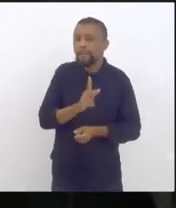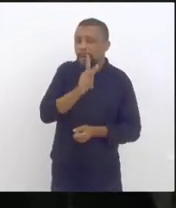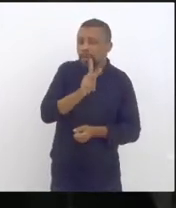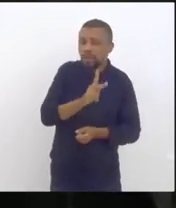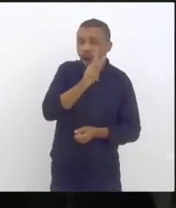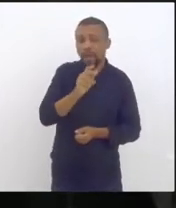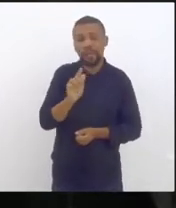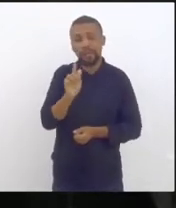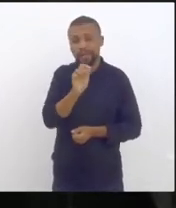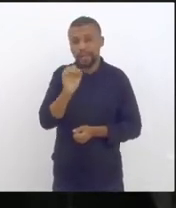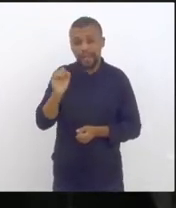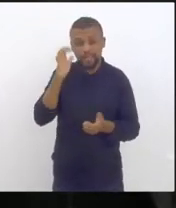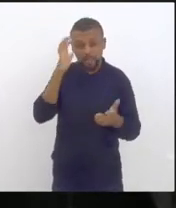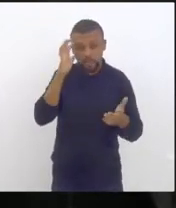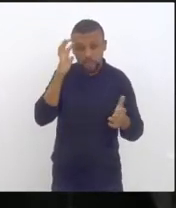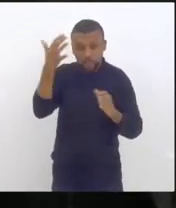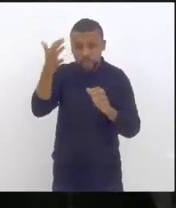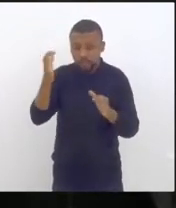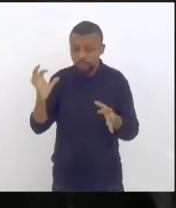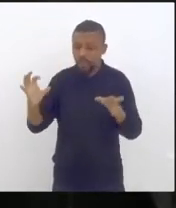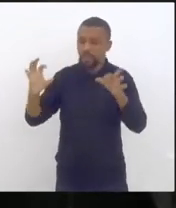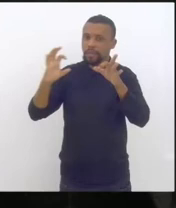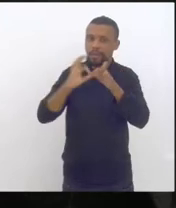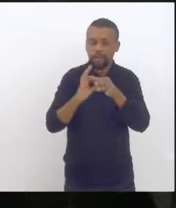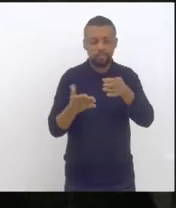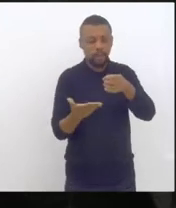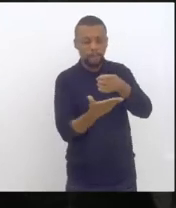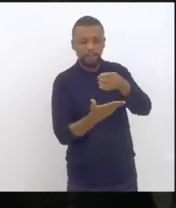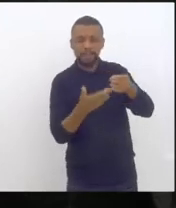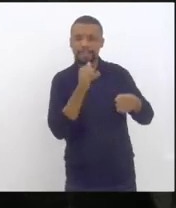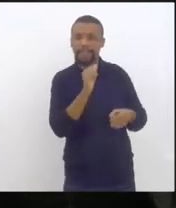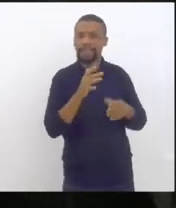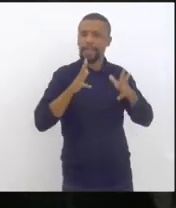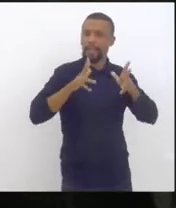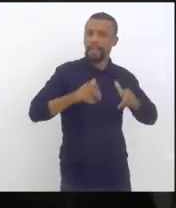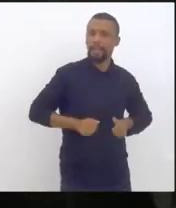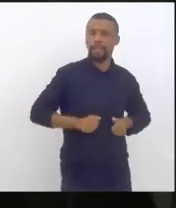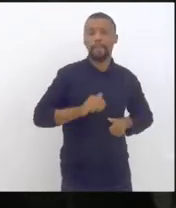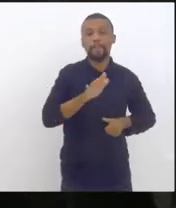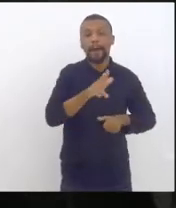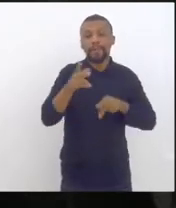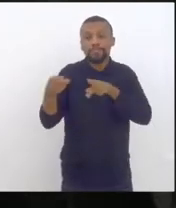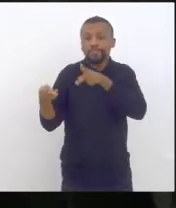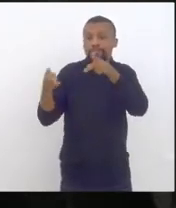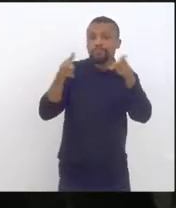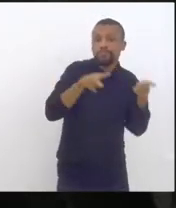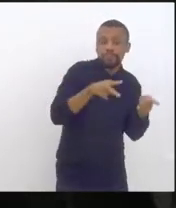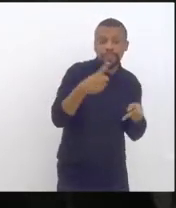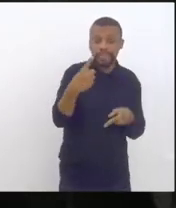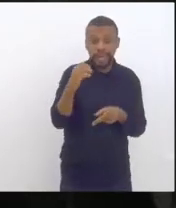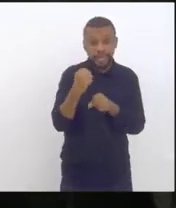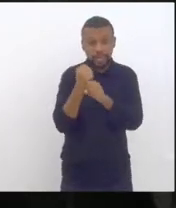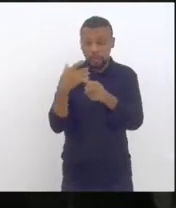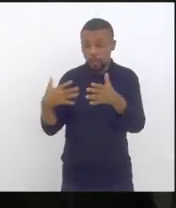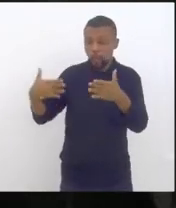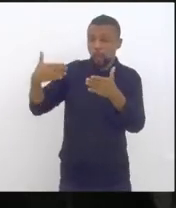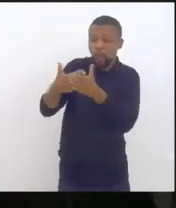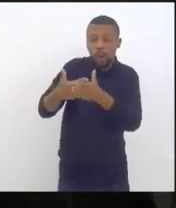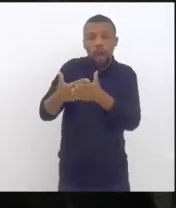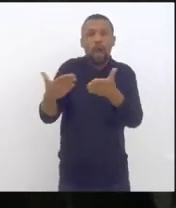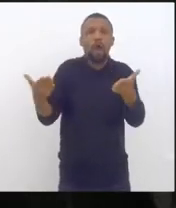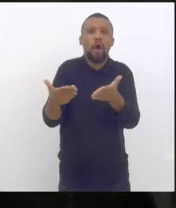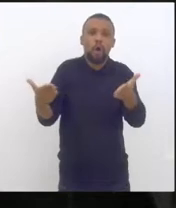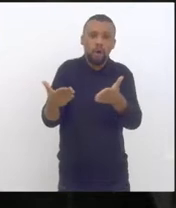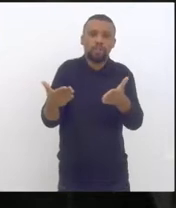não é a solução para matriz energética limpa mas nessa transição de uma década tudo isso precisa